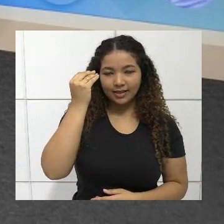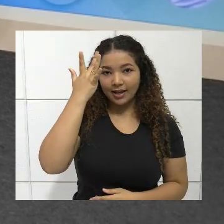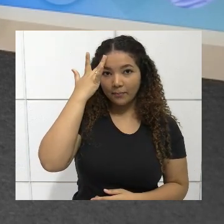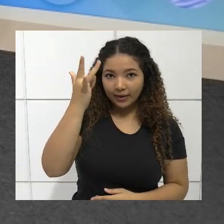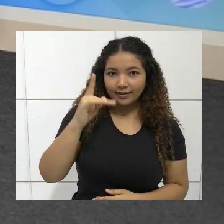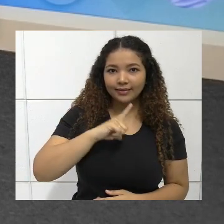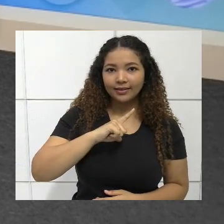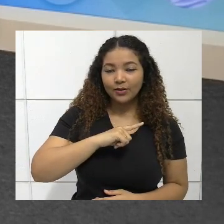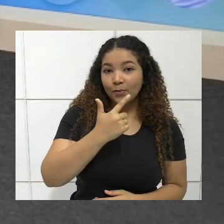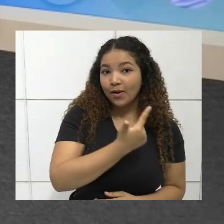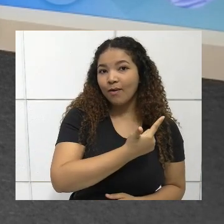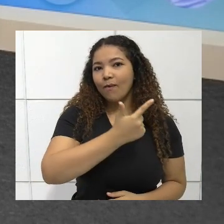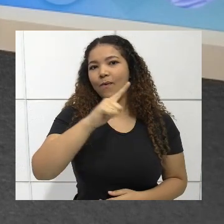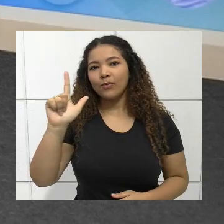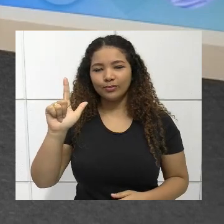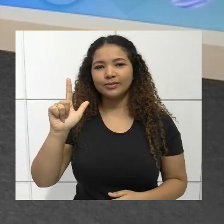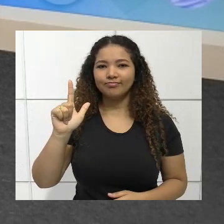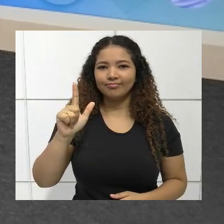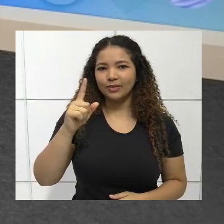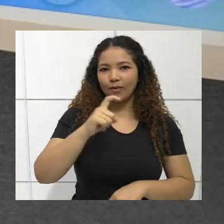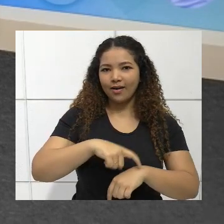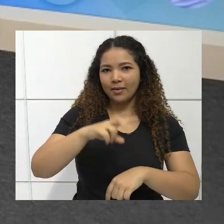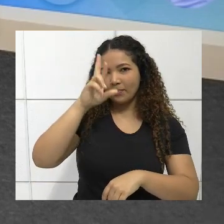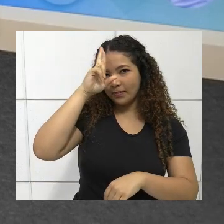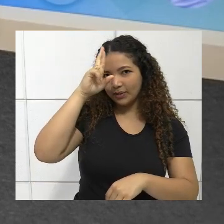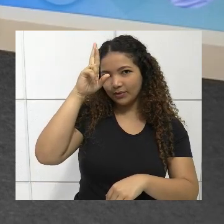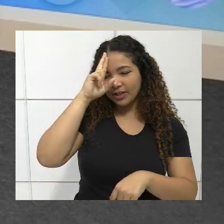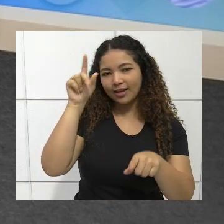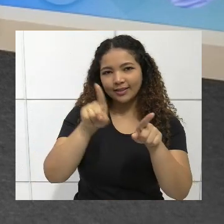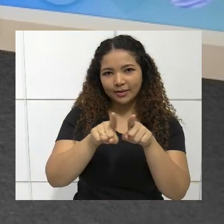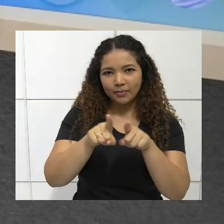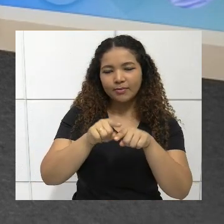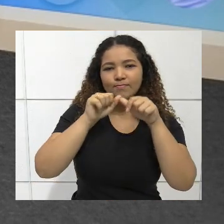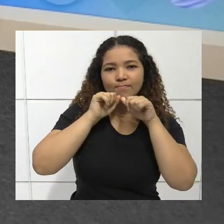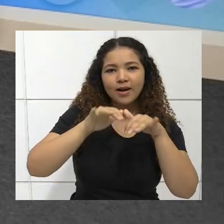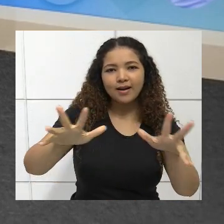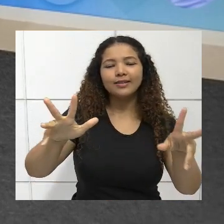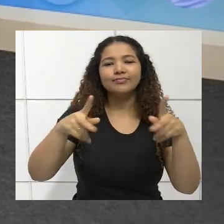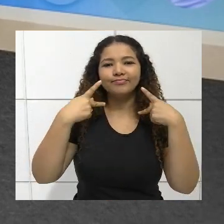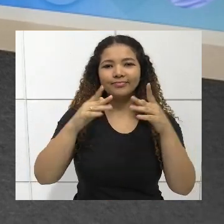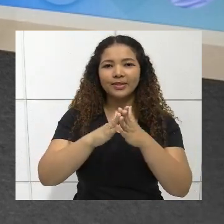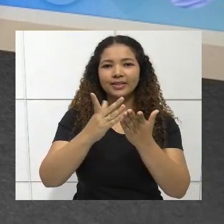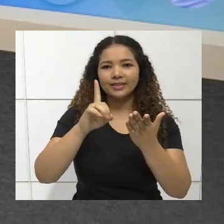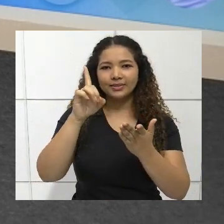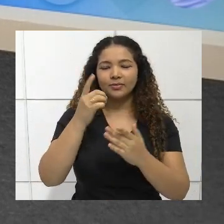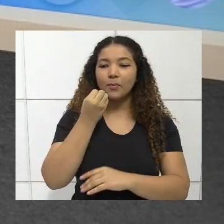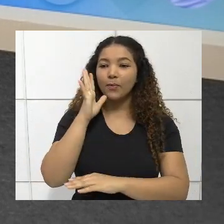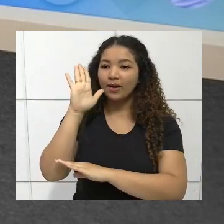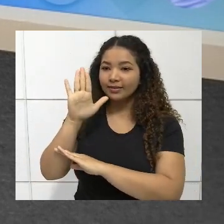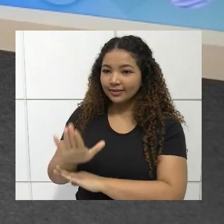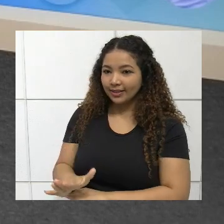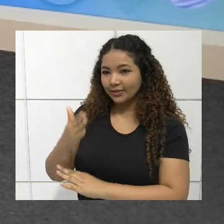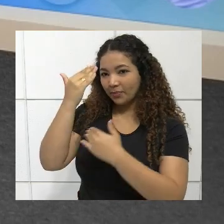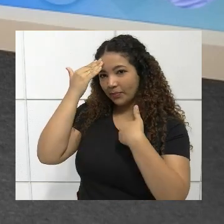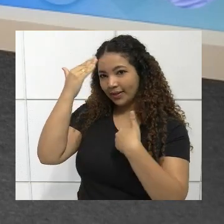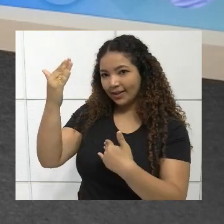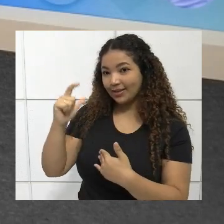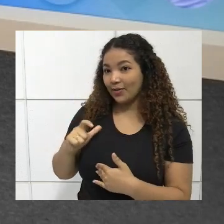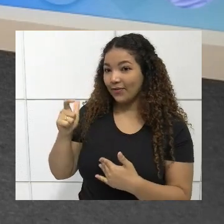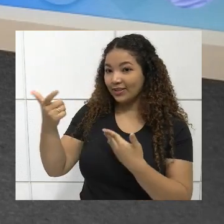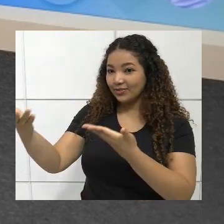a outra mensagem, meio-dia e 30, aqui com o programa Missionário, aqui na Rede TV Abaetetuba. Mas primeiro, Ayane, boa tarde, obrigado por aceitar o convite. A gente